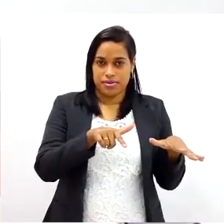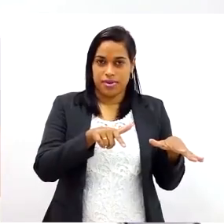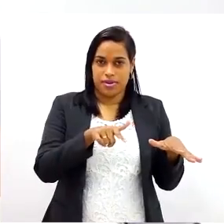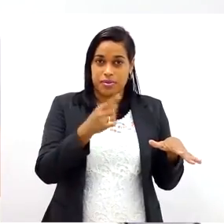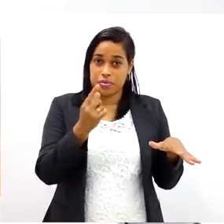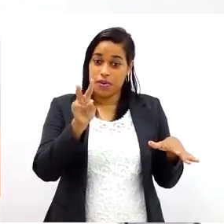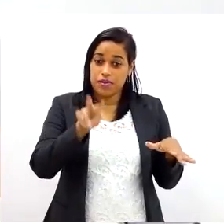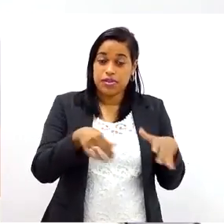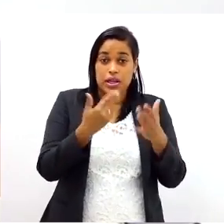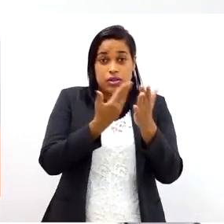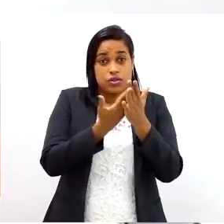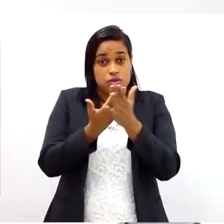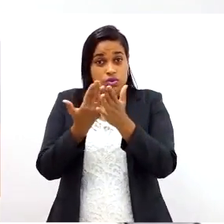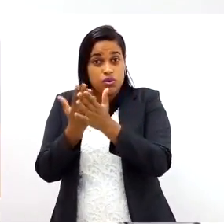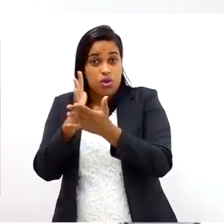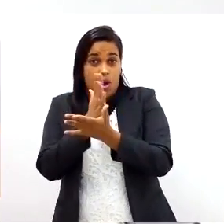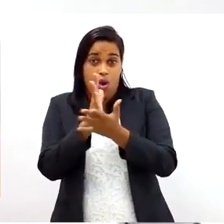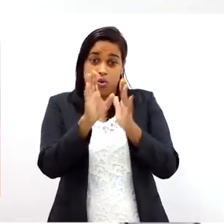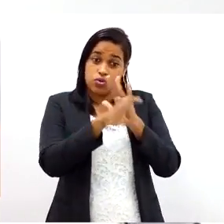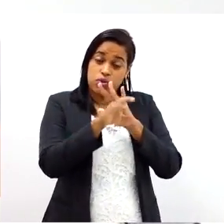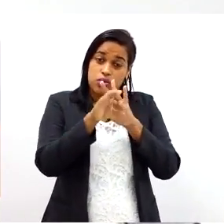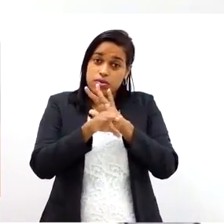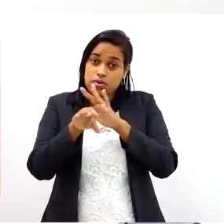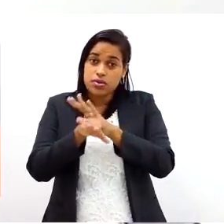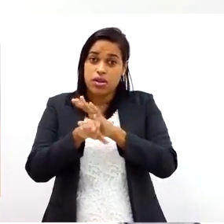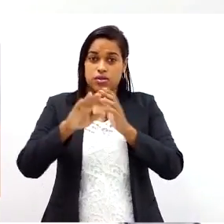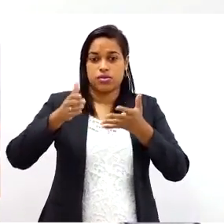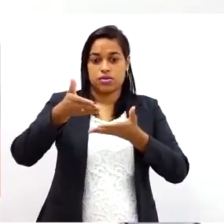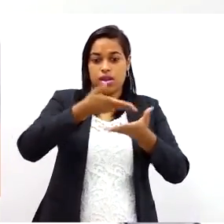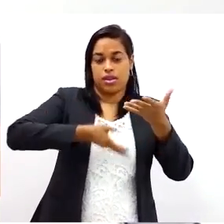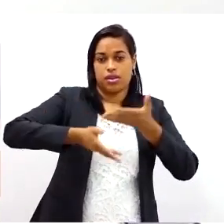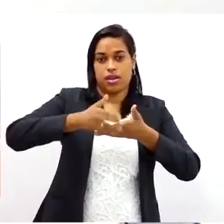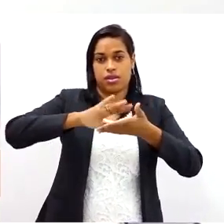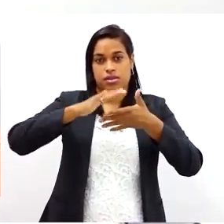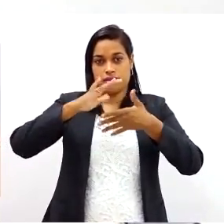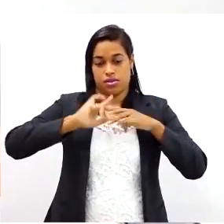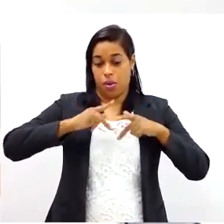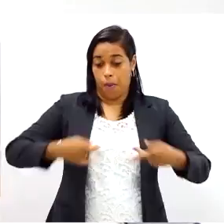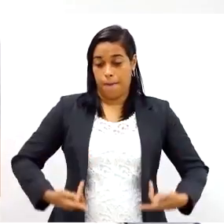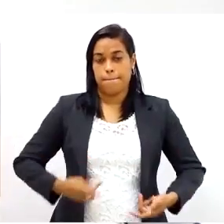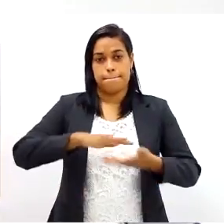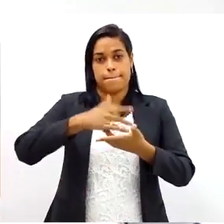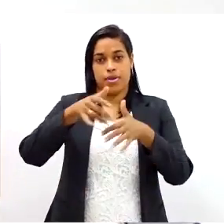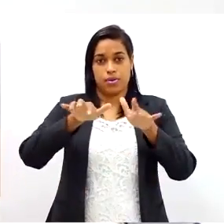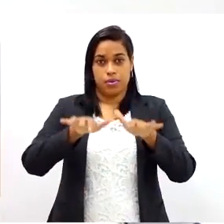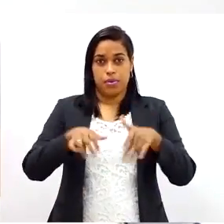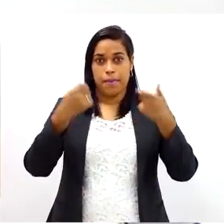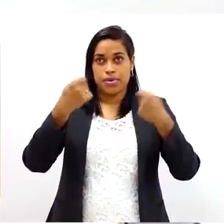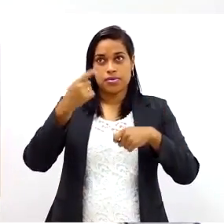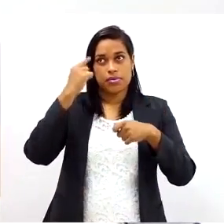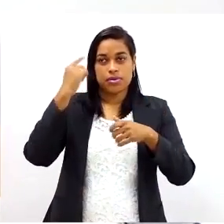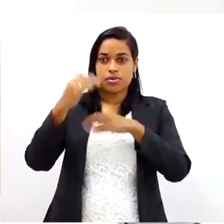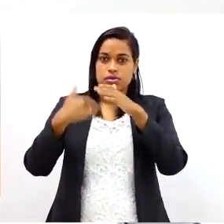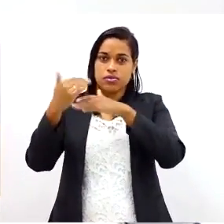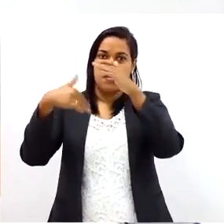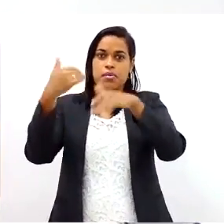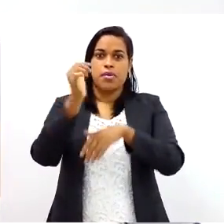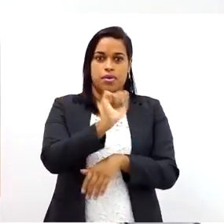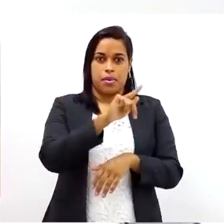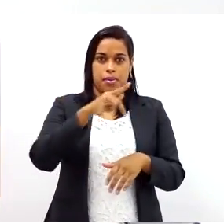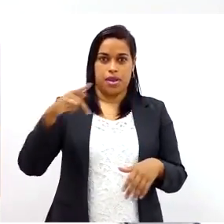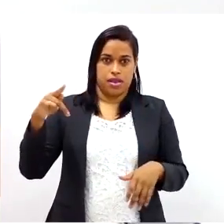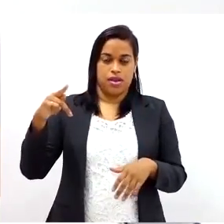que a gente estudou os conceitos de interação humano-computador, agora nós podemos já pensar no desenvolvimento de um aplicativo.